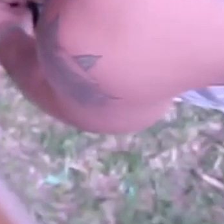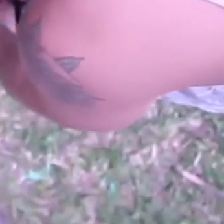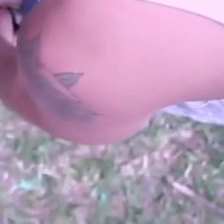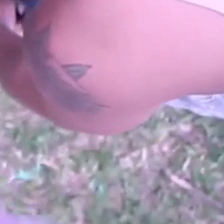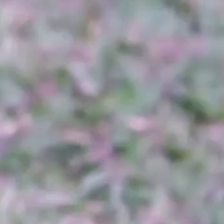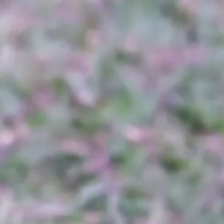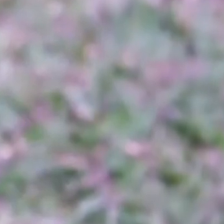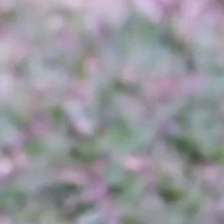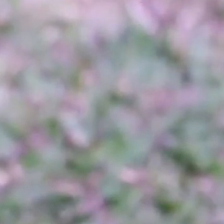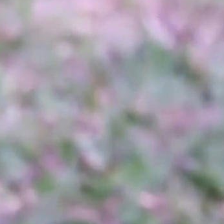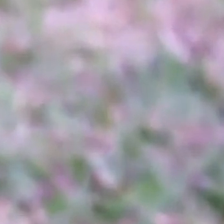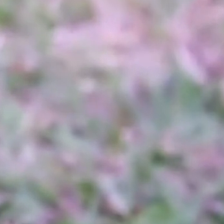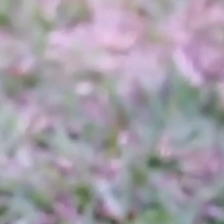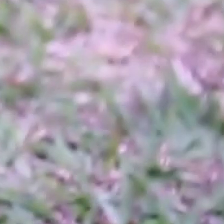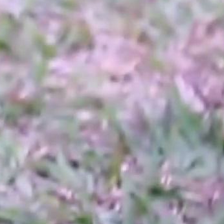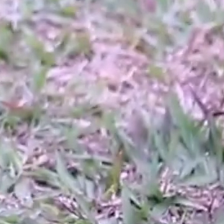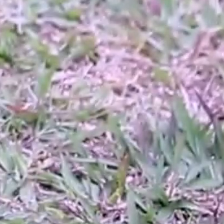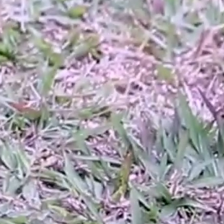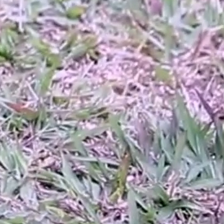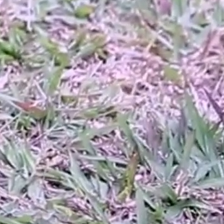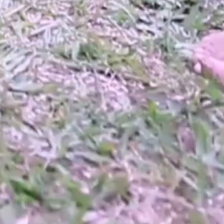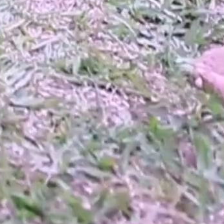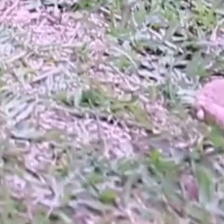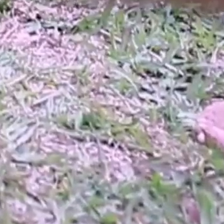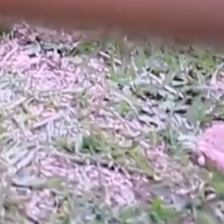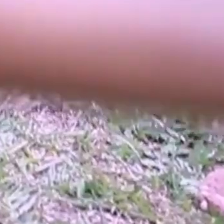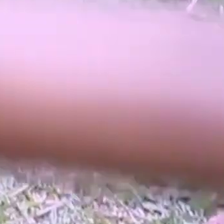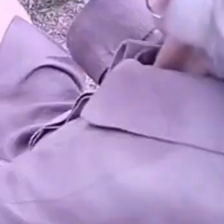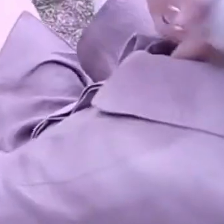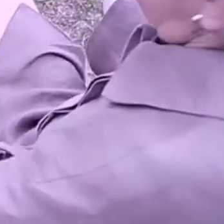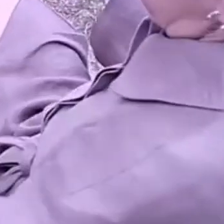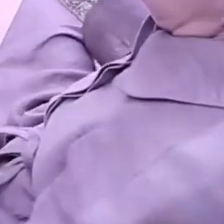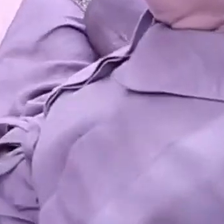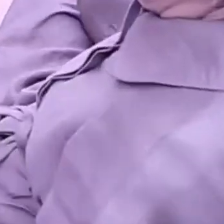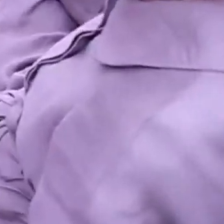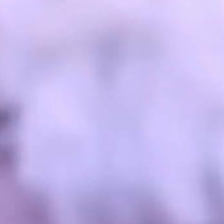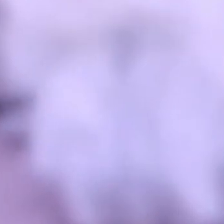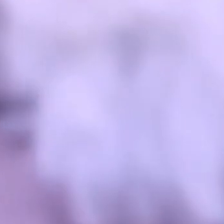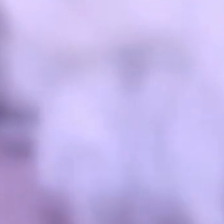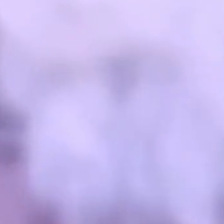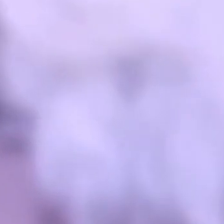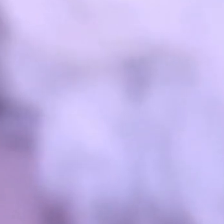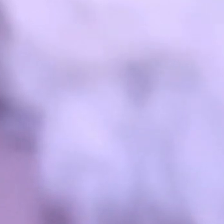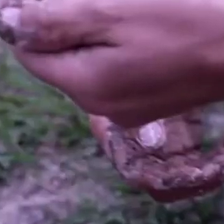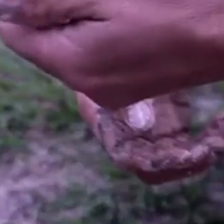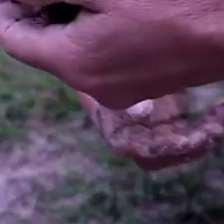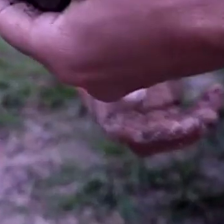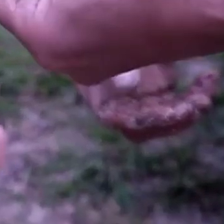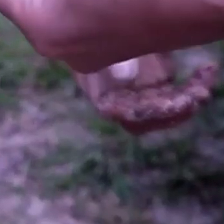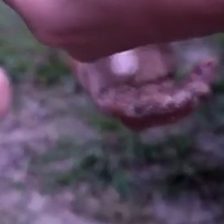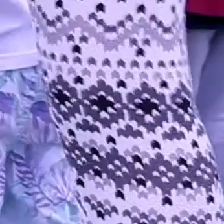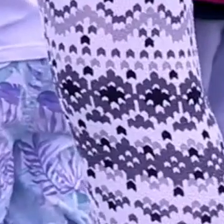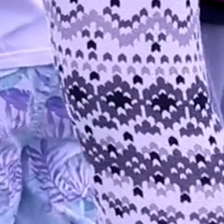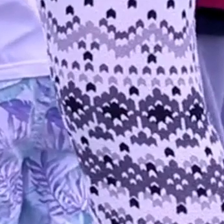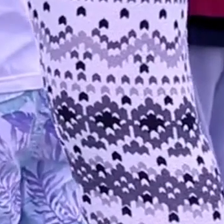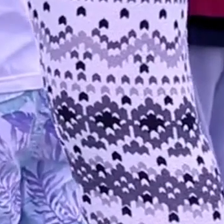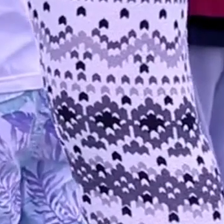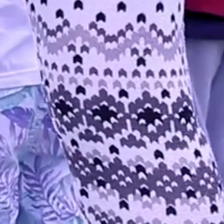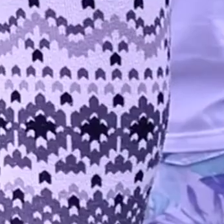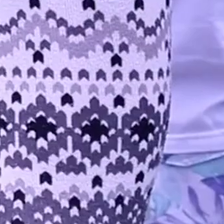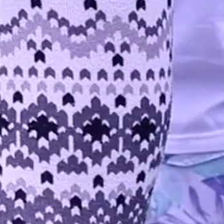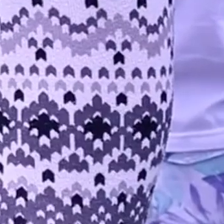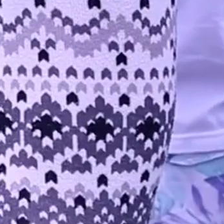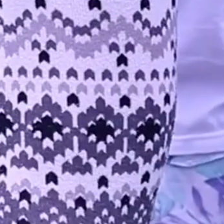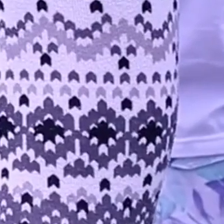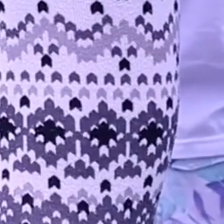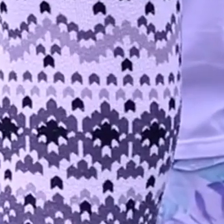numa floresta onde eu possa plantar o que eu quiser e andar de pé no chão.